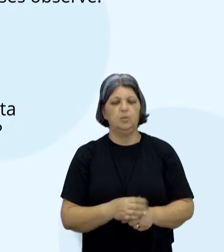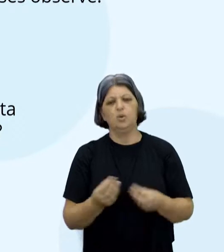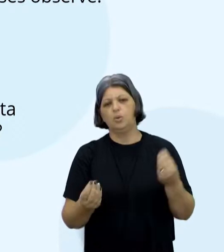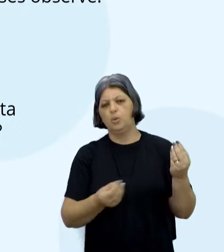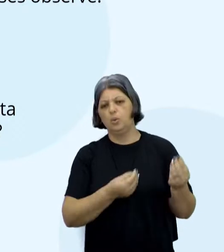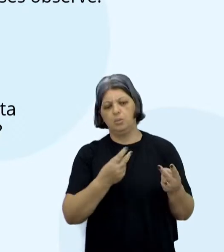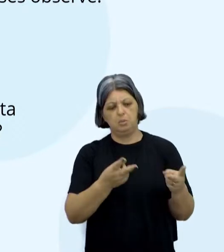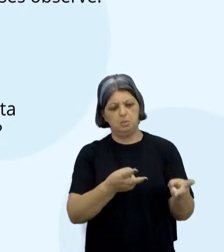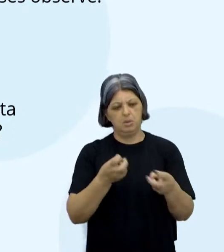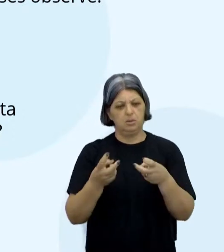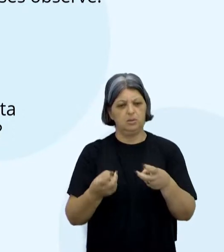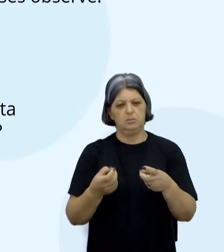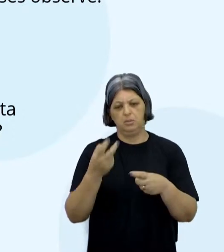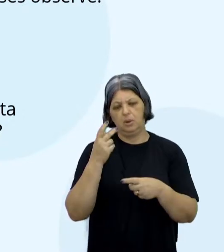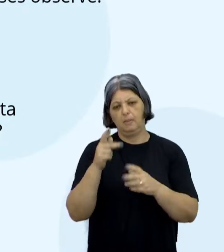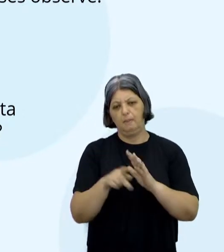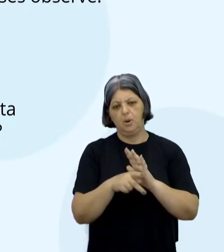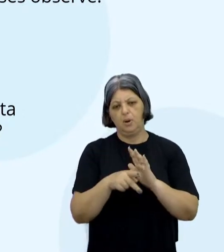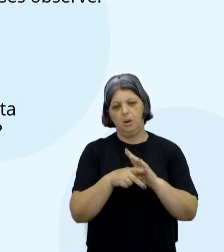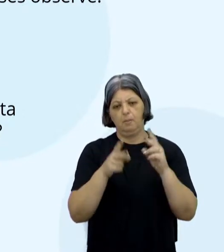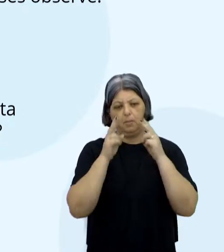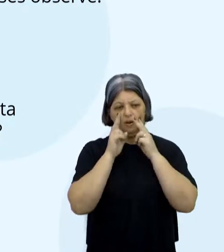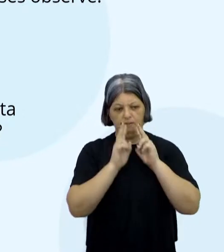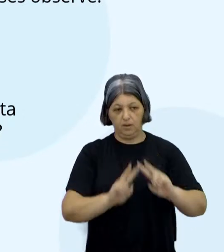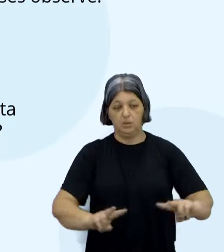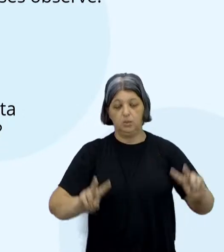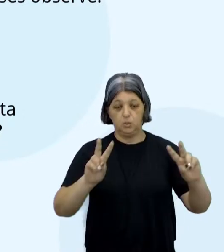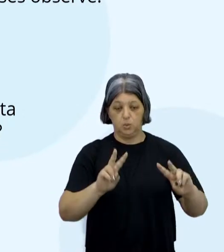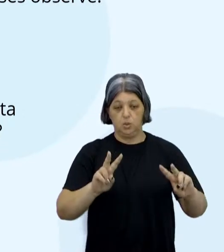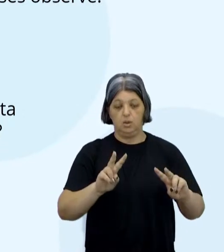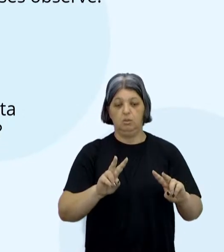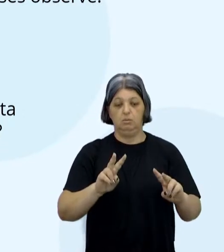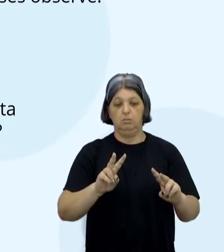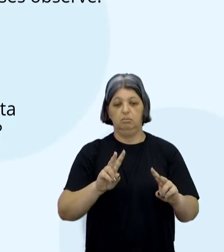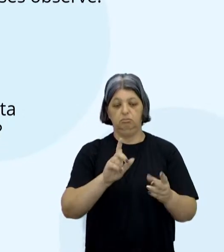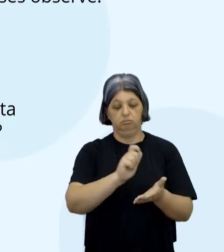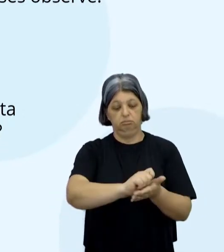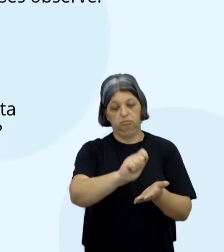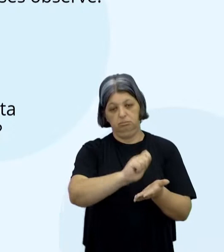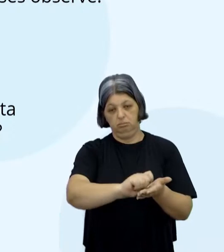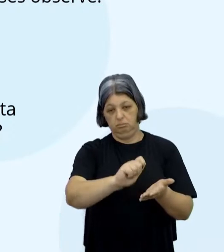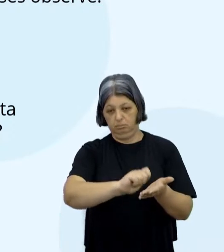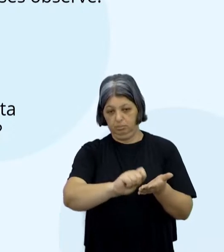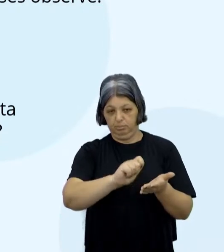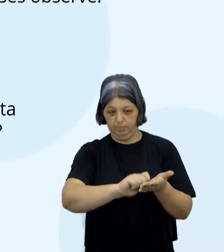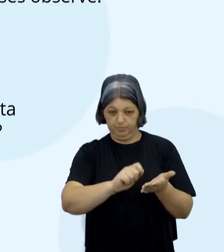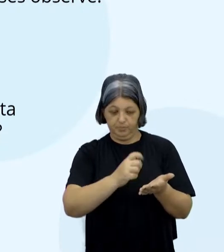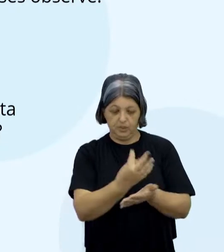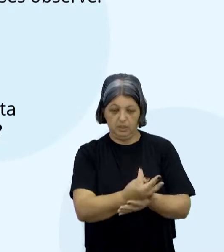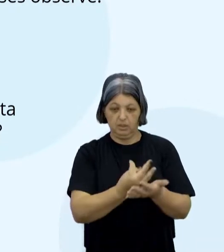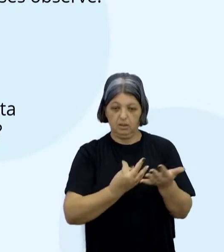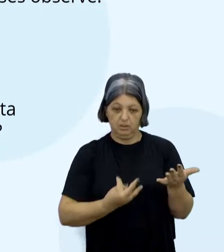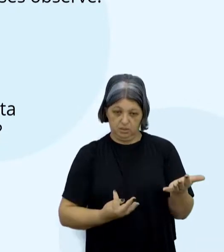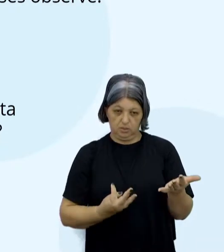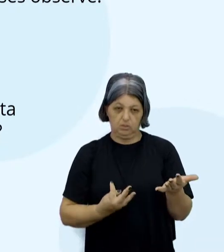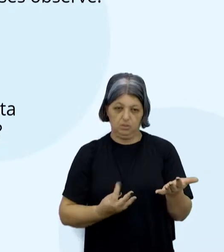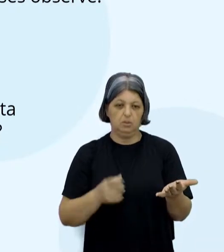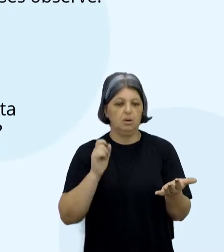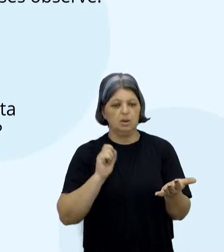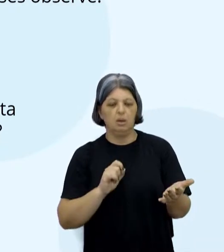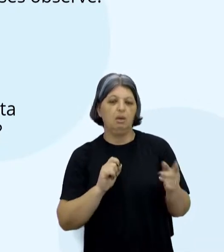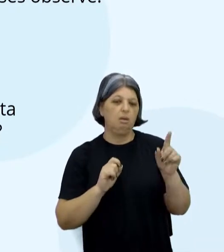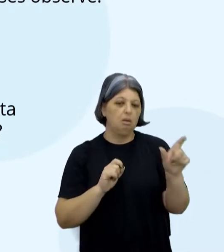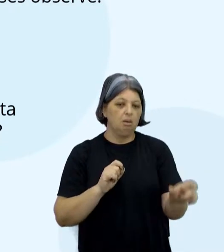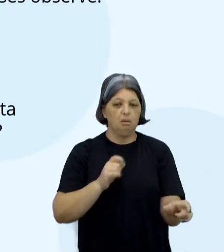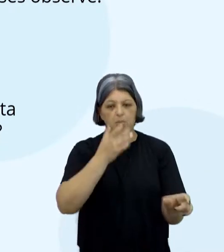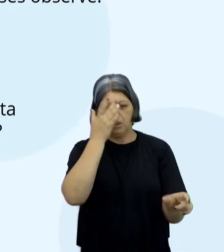identificar visualmente na entrevista textual, ali na escrita, pelas falas quem é o entrevistado e quem é o entrevistador.